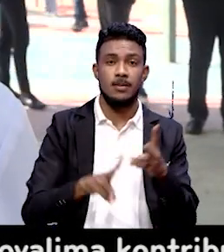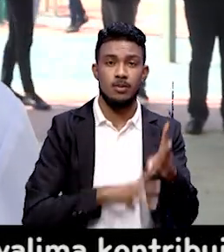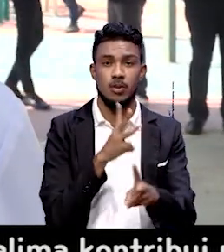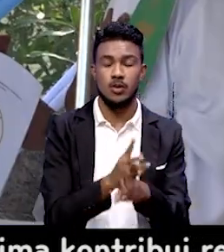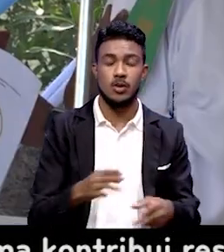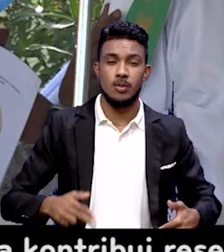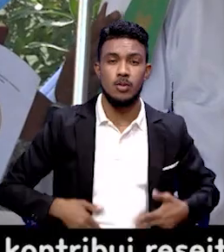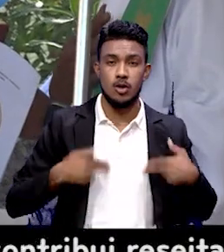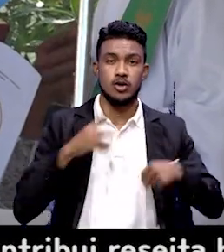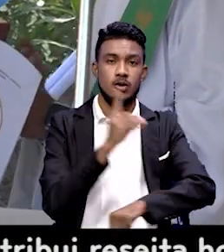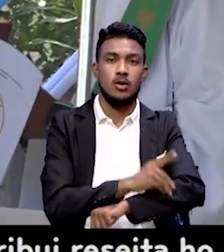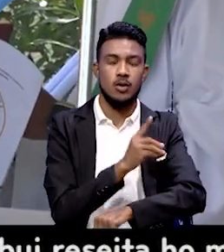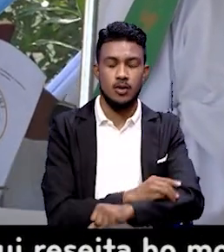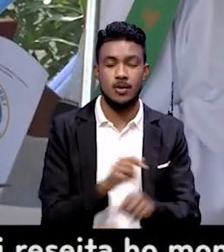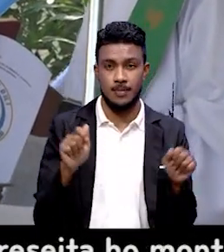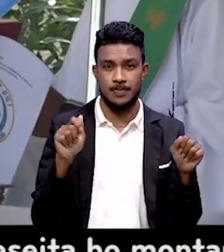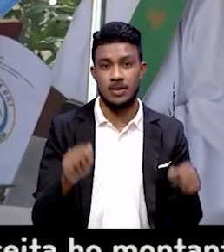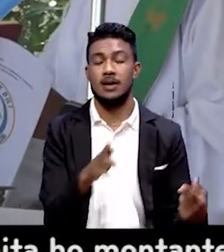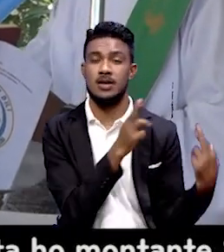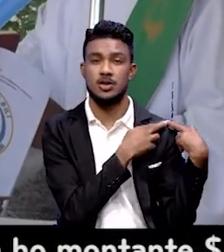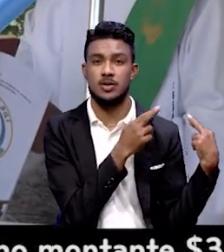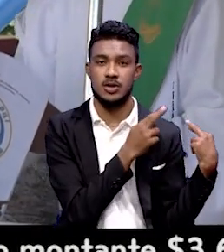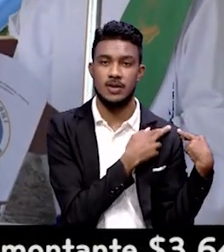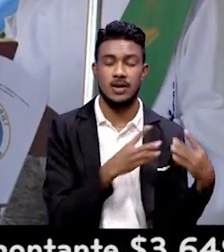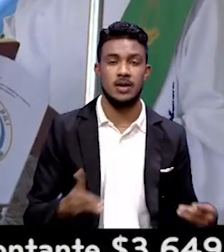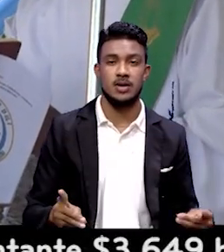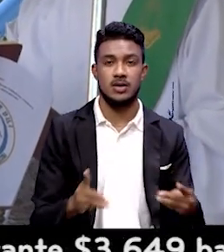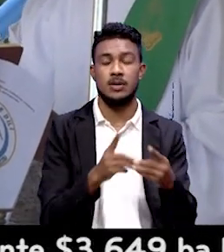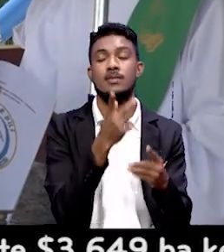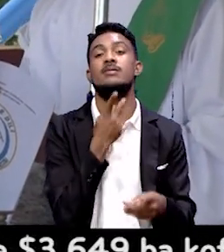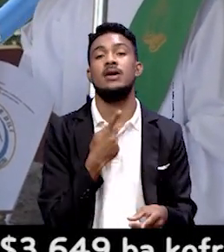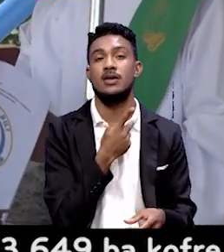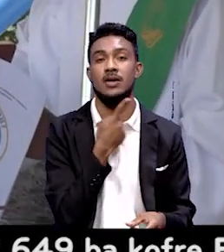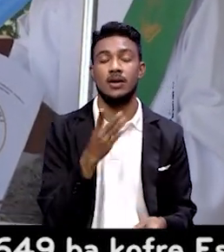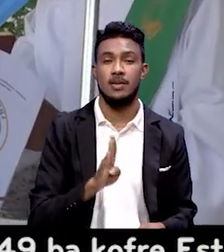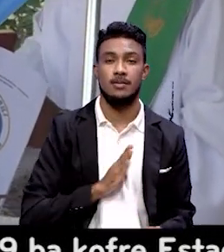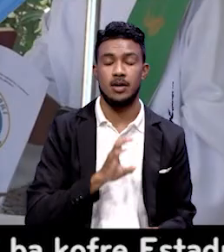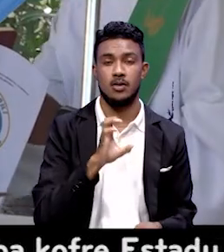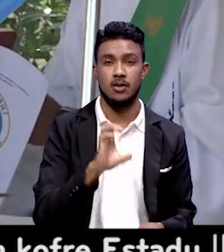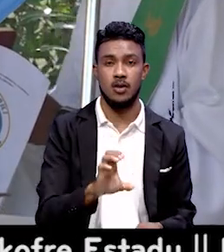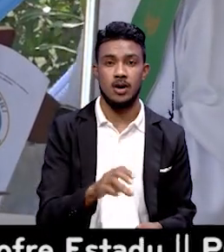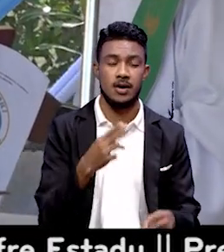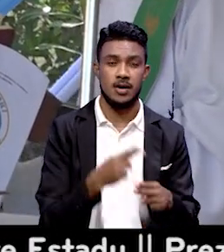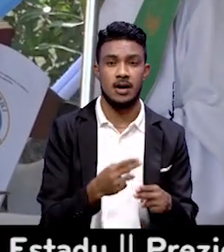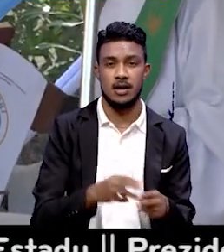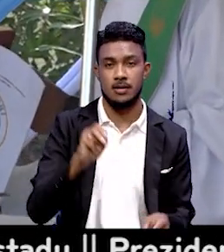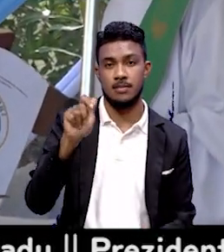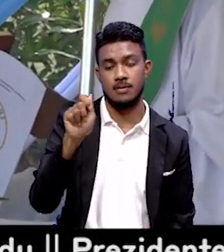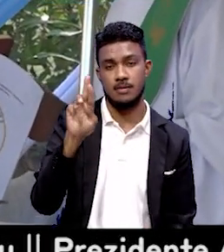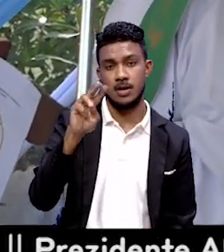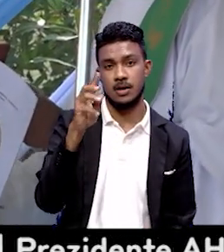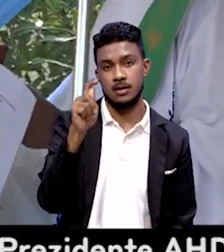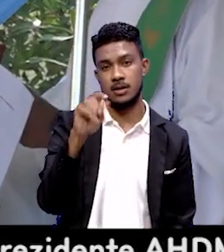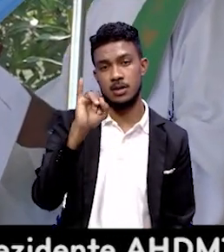nia labora. Nunemos, responsável diretiva Conselho Paroquial Becora, Martinho Rodrigues Pereira Hateten,